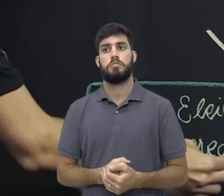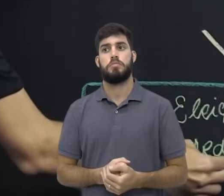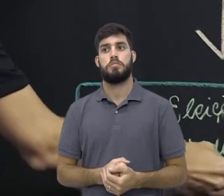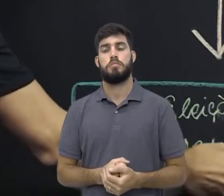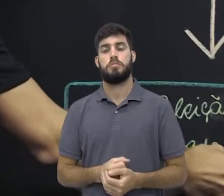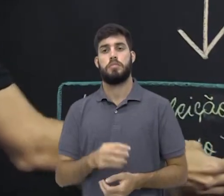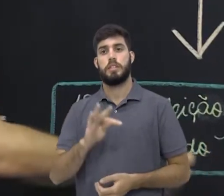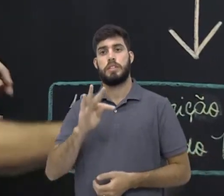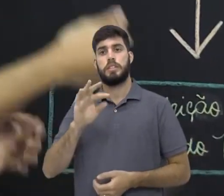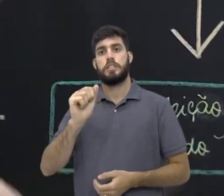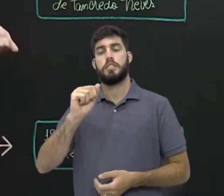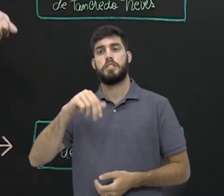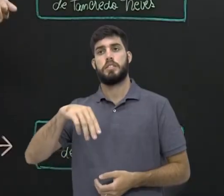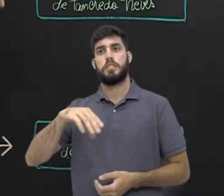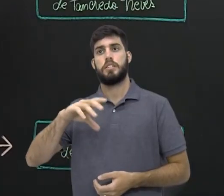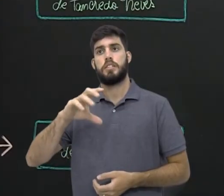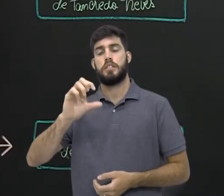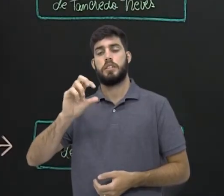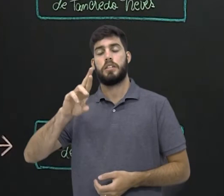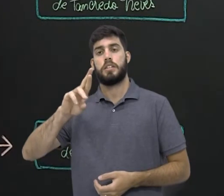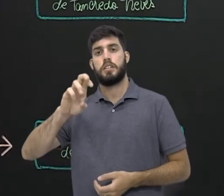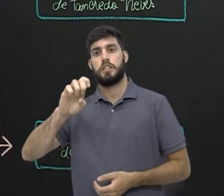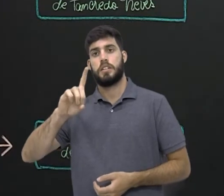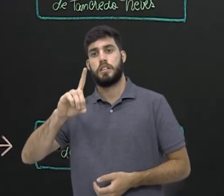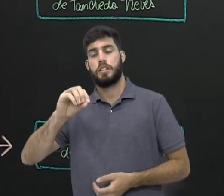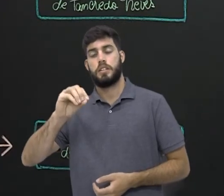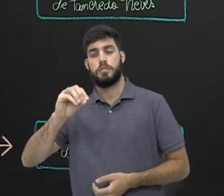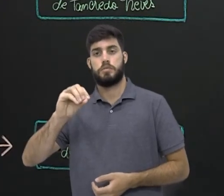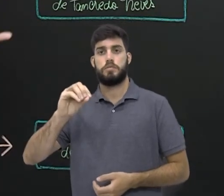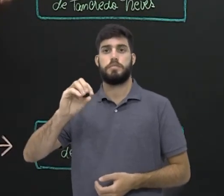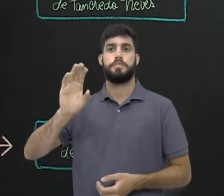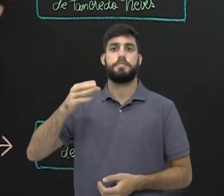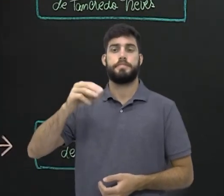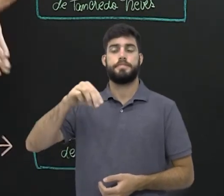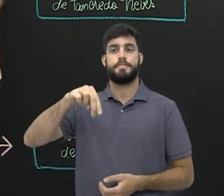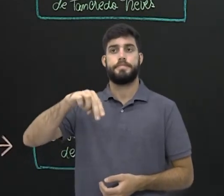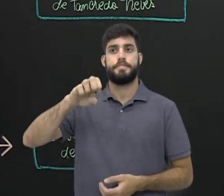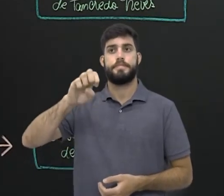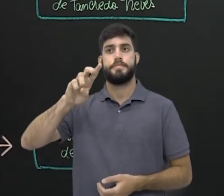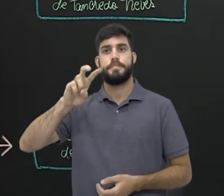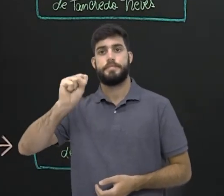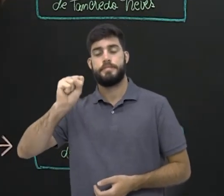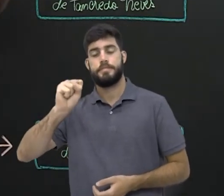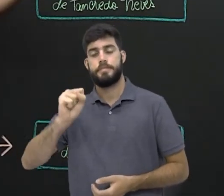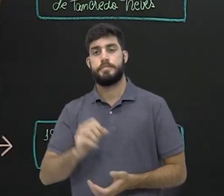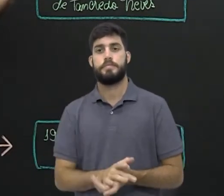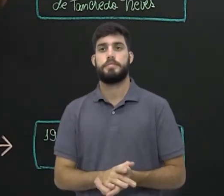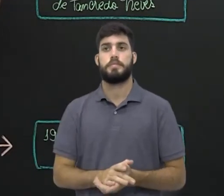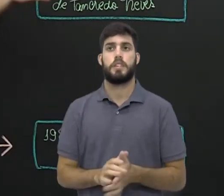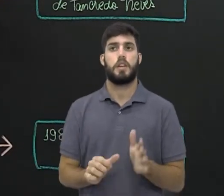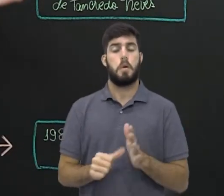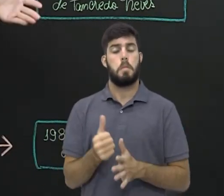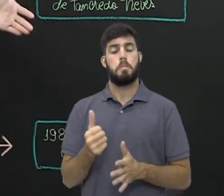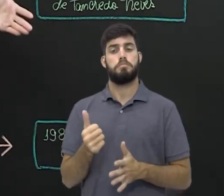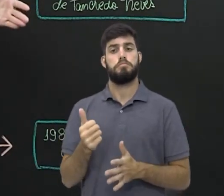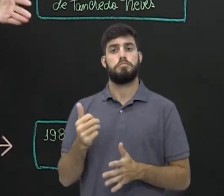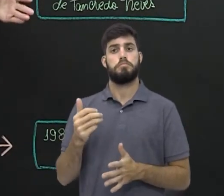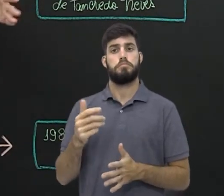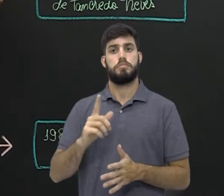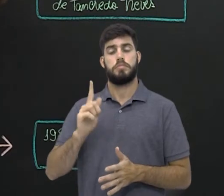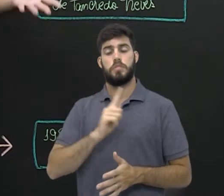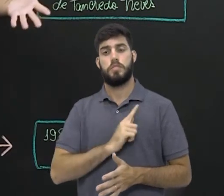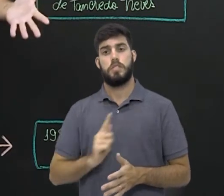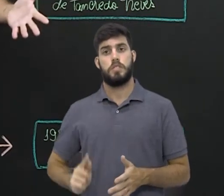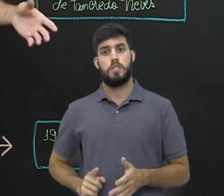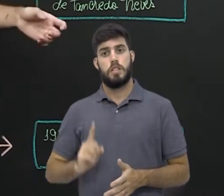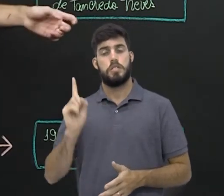o Tancredo Neves. Tancredo Neves tinha sido governador de Minas Gerais, tinha sido primeiro-ministro na época que teve parlamentarismo no